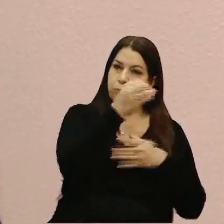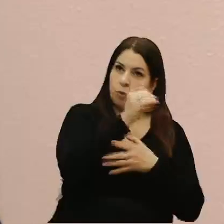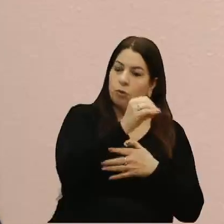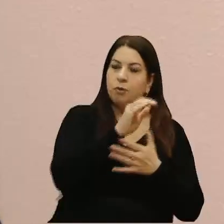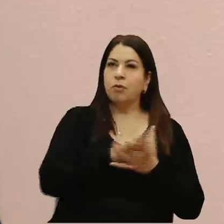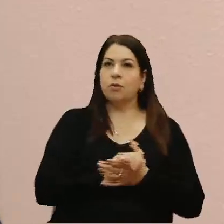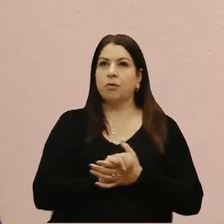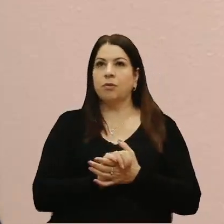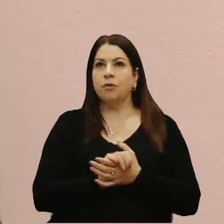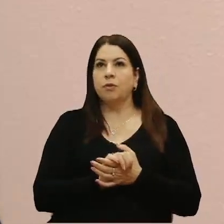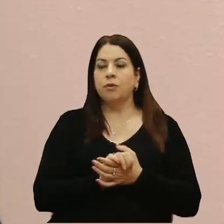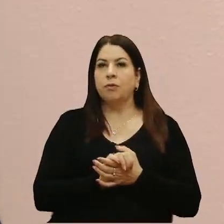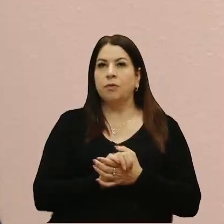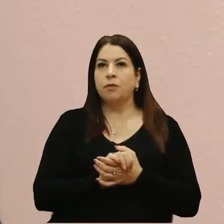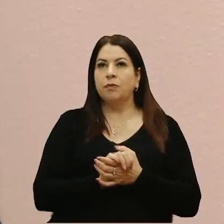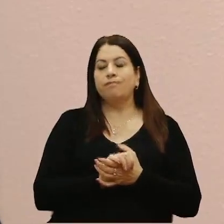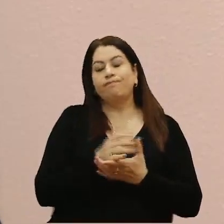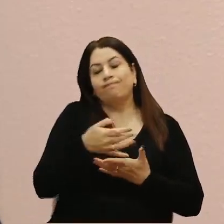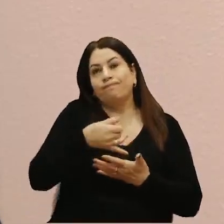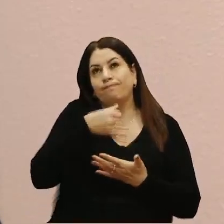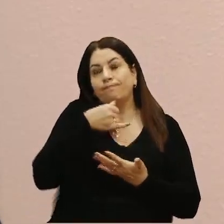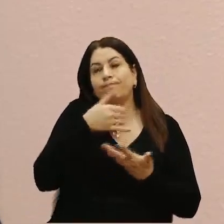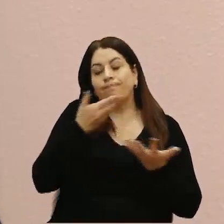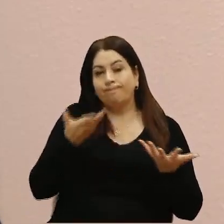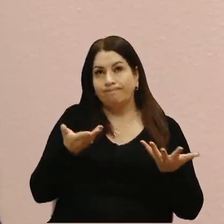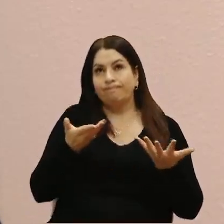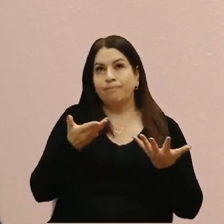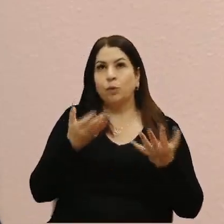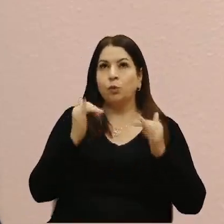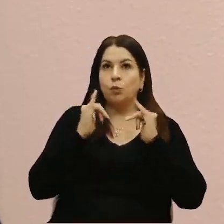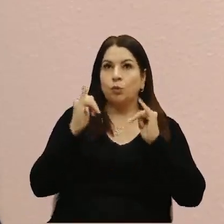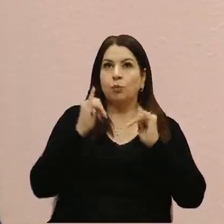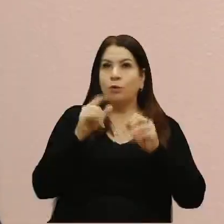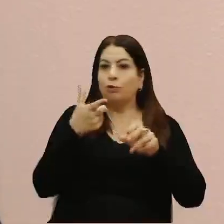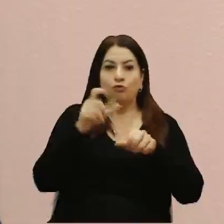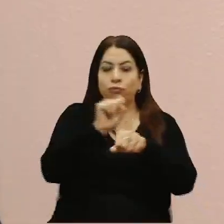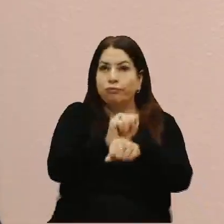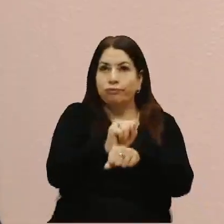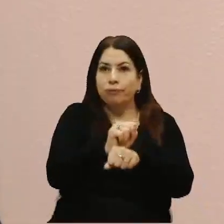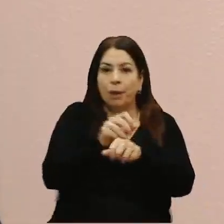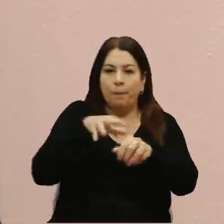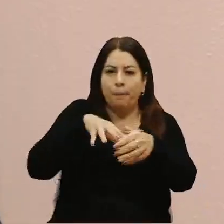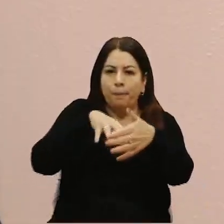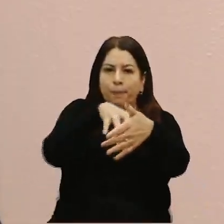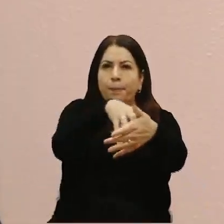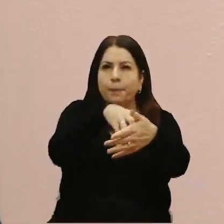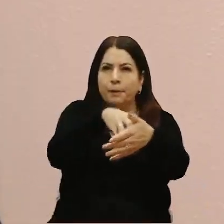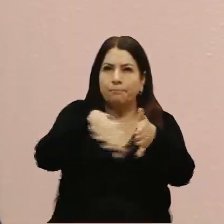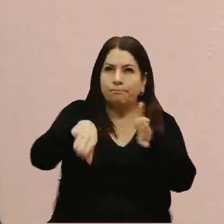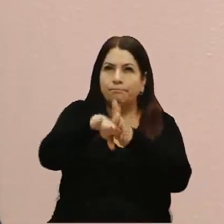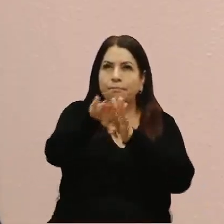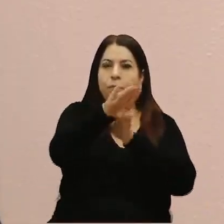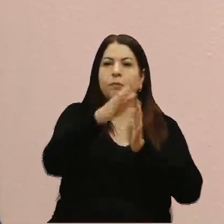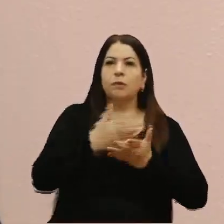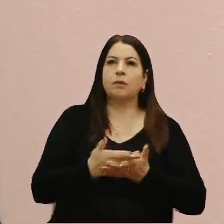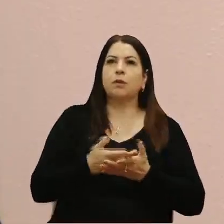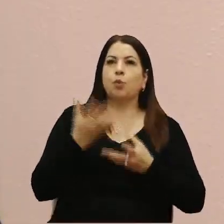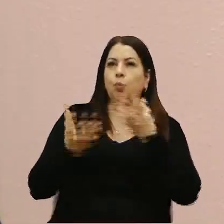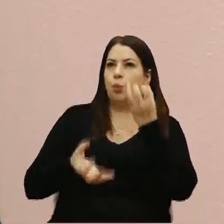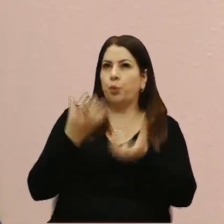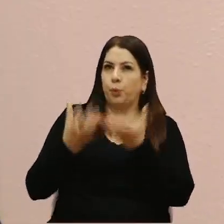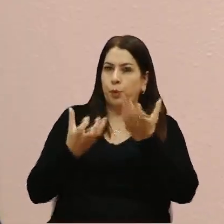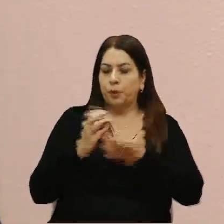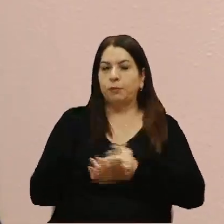Alegre. Infelizmente, o ônibus ficou sem freio, atingiu os veículos estacionados e pegou